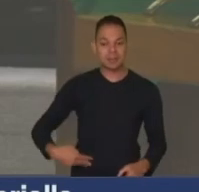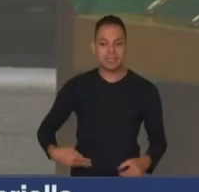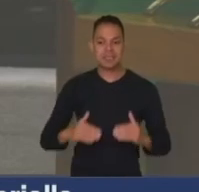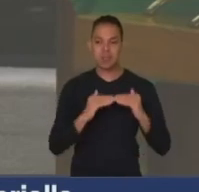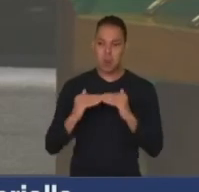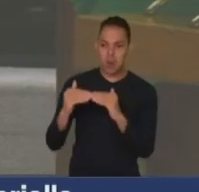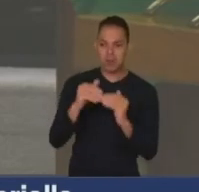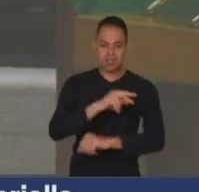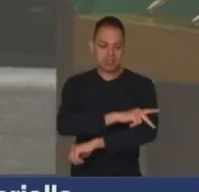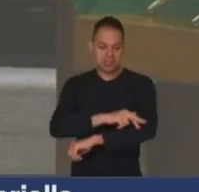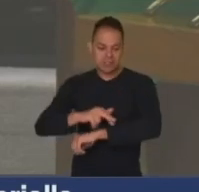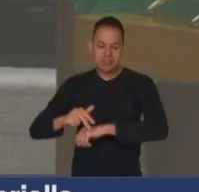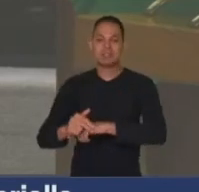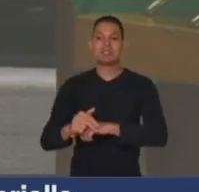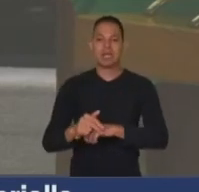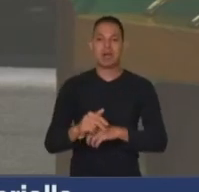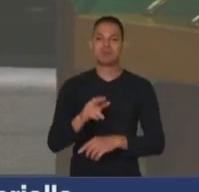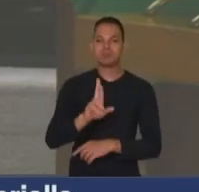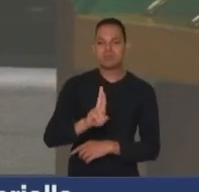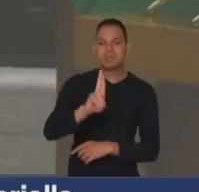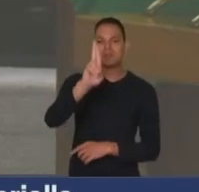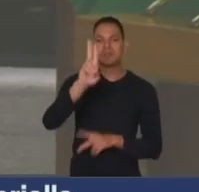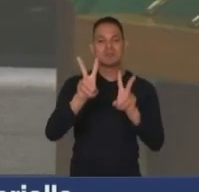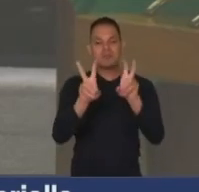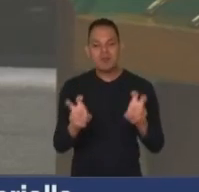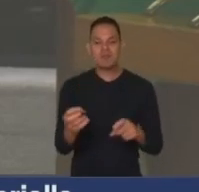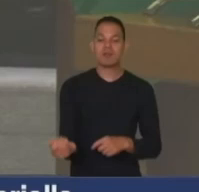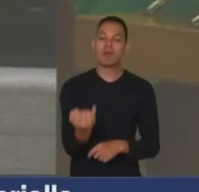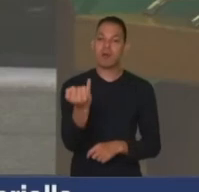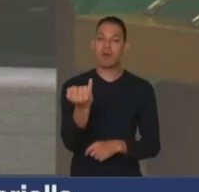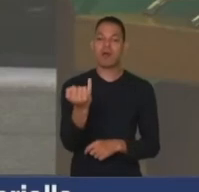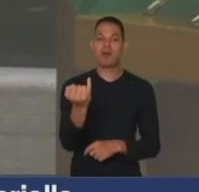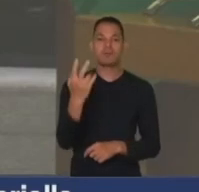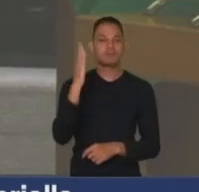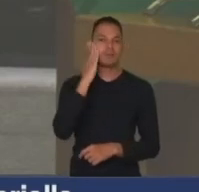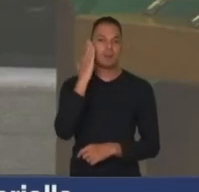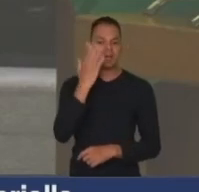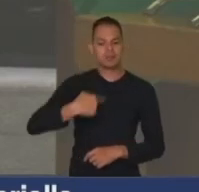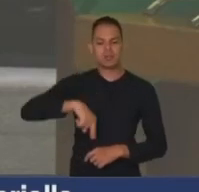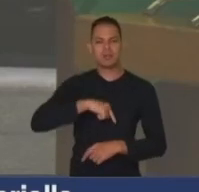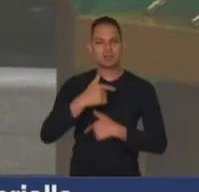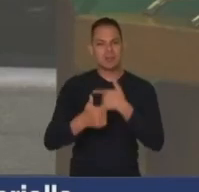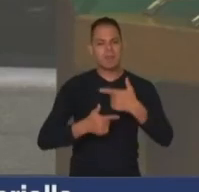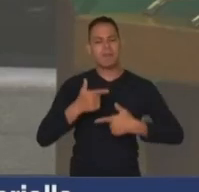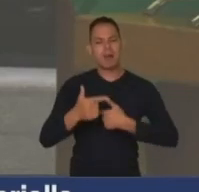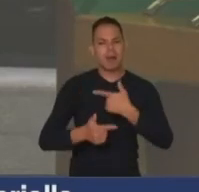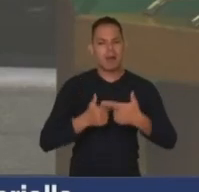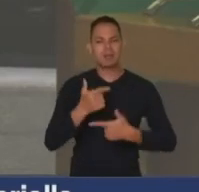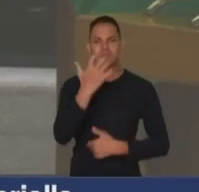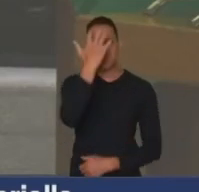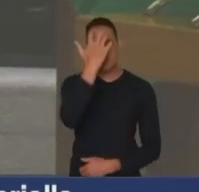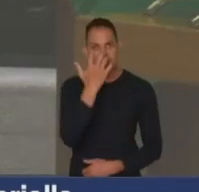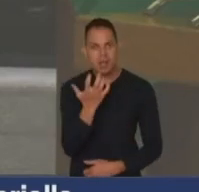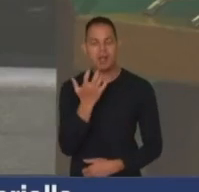estar à frente dessa pauta, dessa pasta que é tão importante, é saber que a gente tem feito um trabalho nesses últimos anos, um trabalho com muita seriedade,